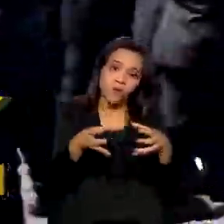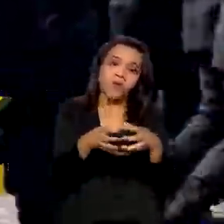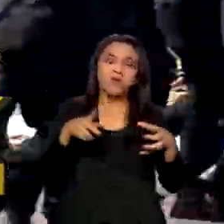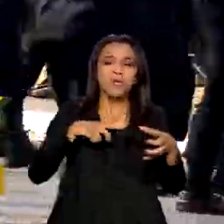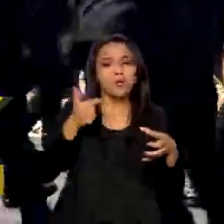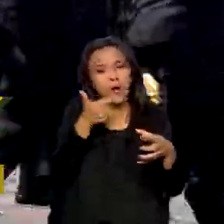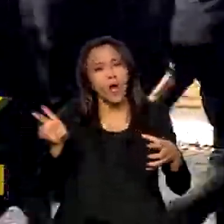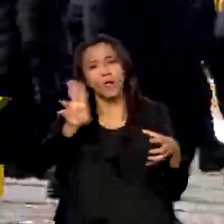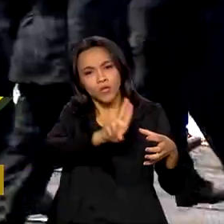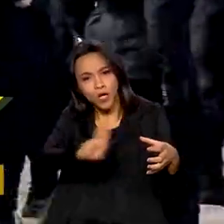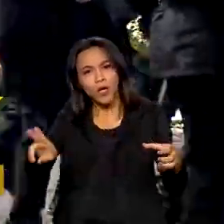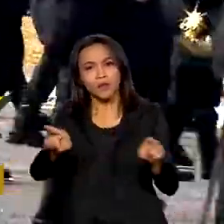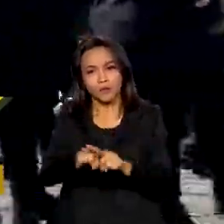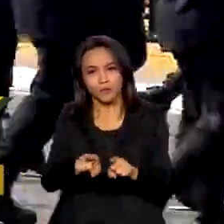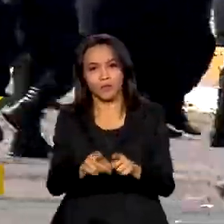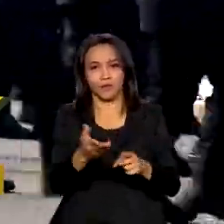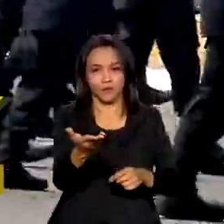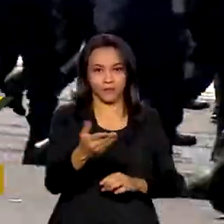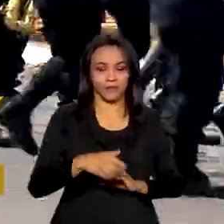Quadrilheiros.